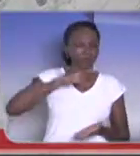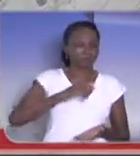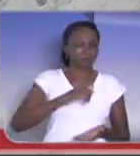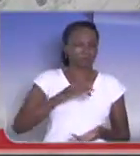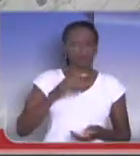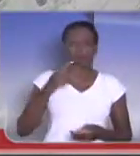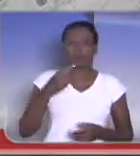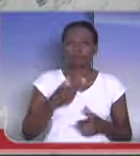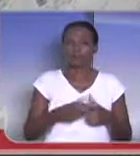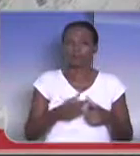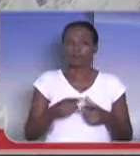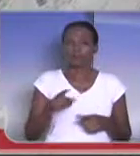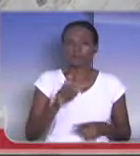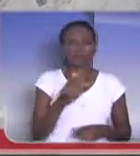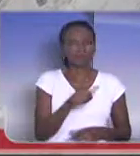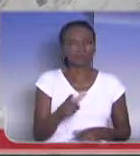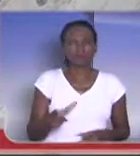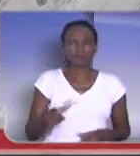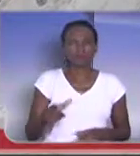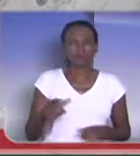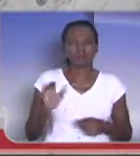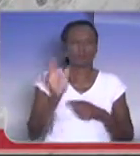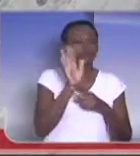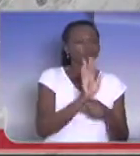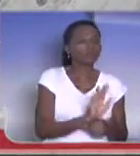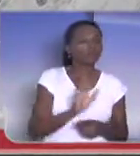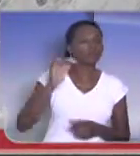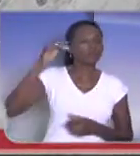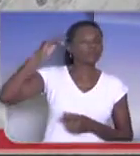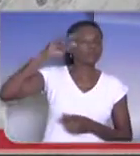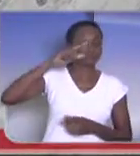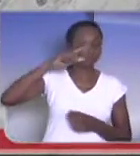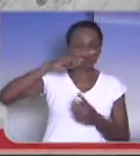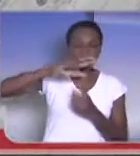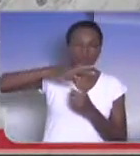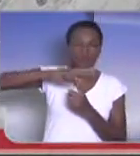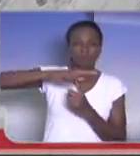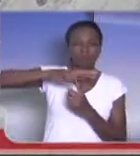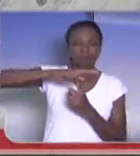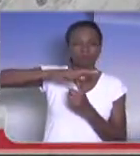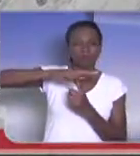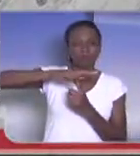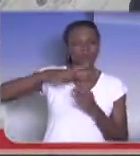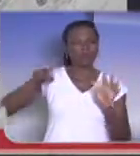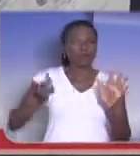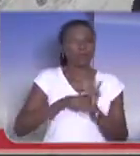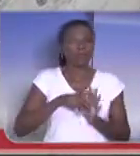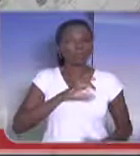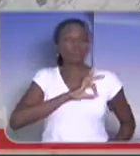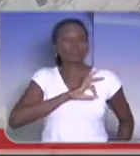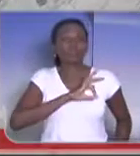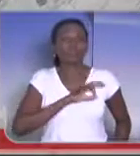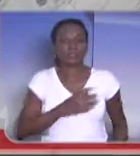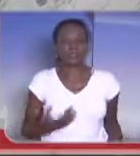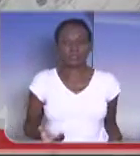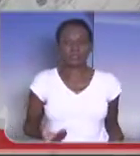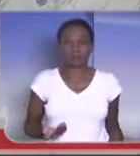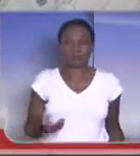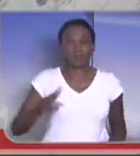apoio são os helicópteros da Polícia Militar, que não estão para lá, estão para atender o cidadão. Mas o serviço é desviado para